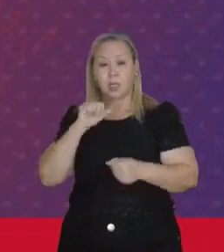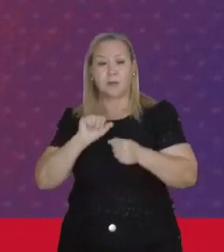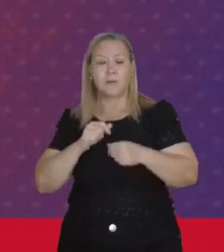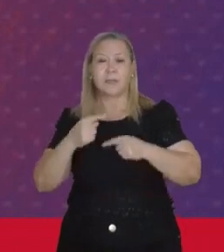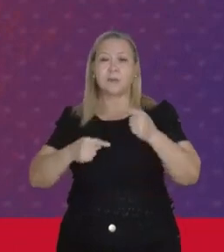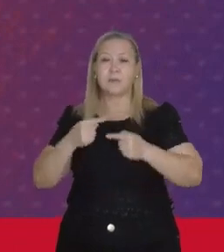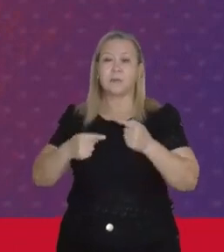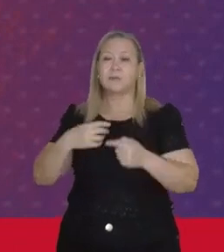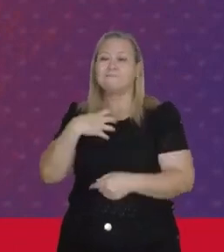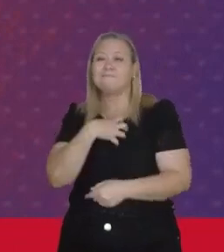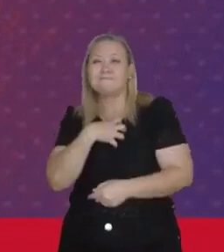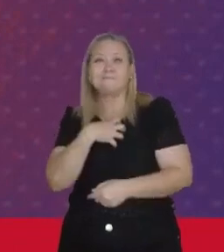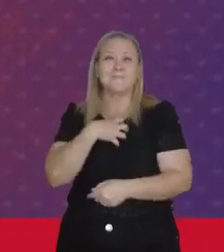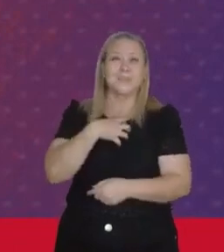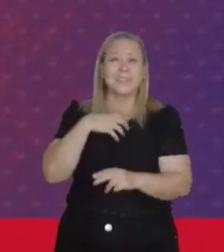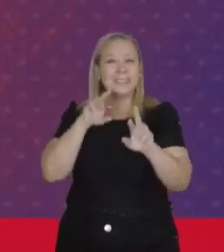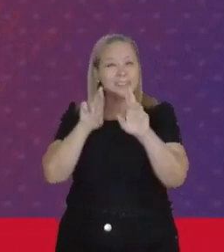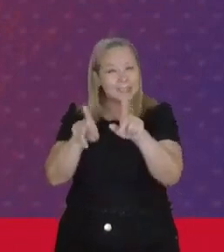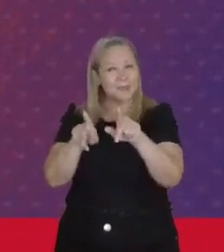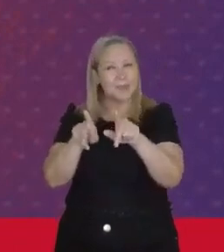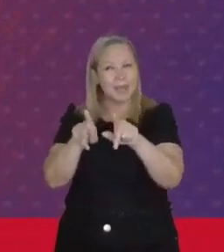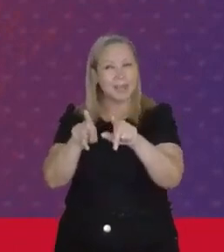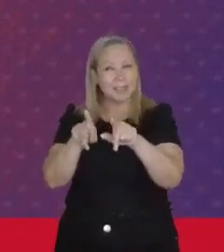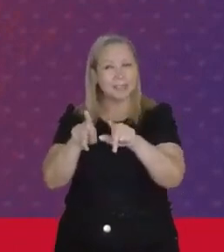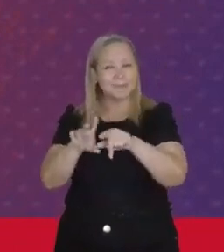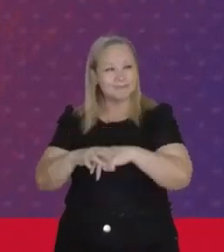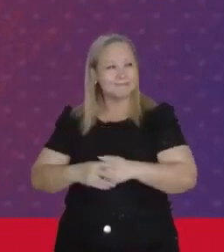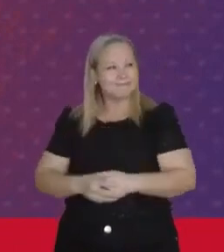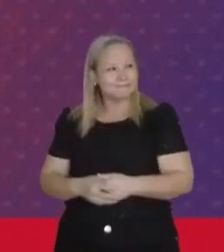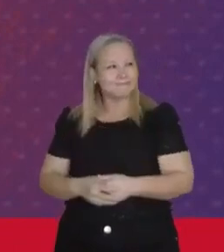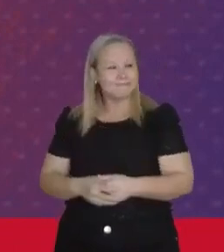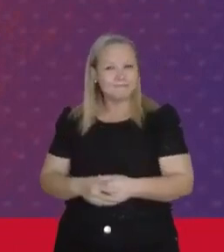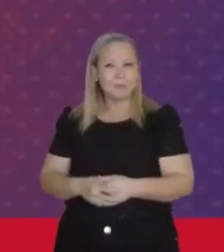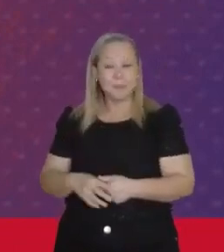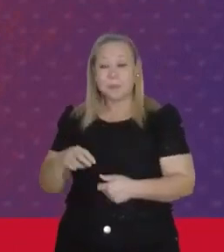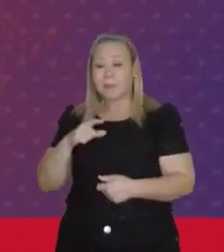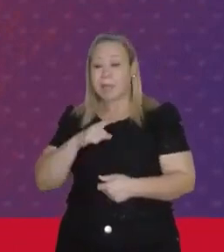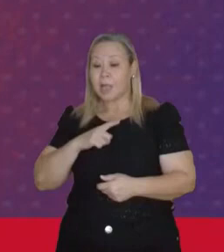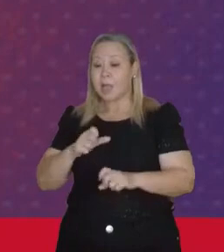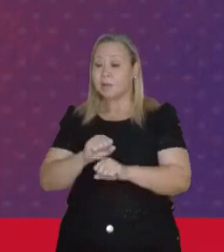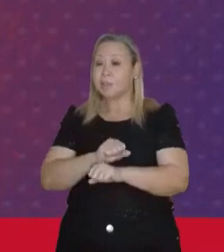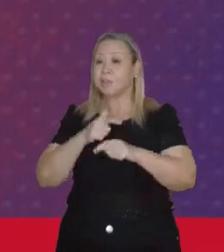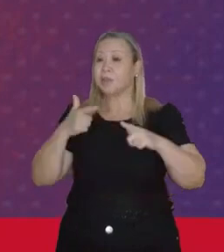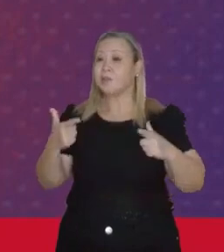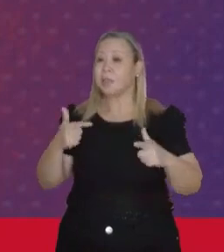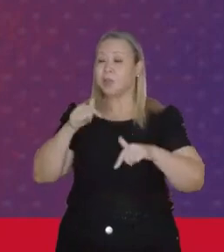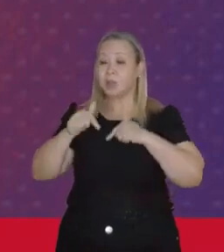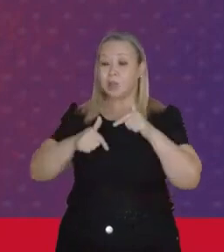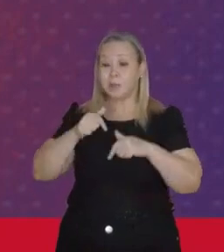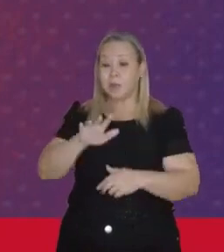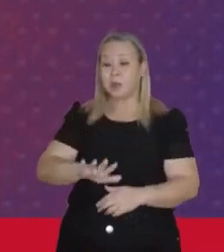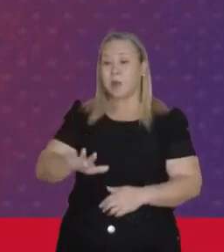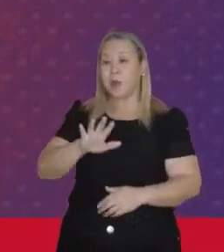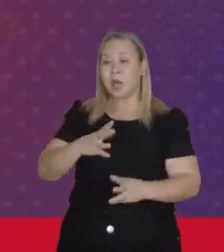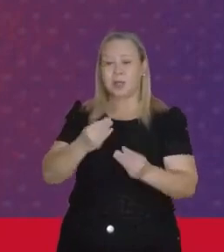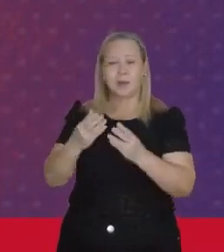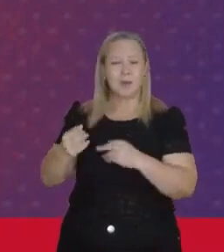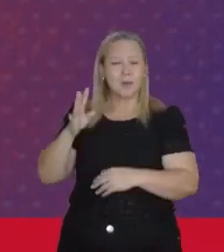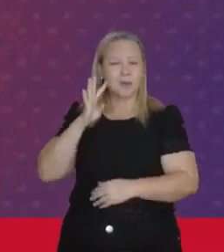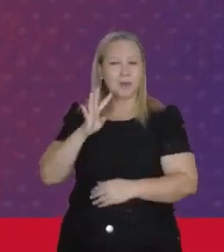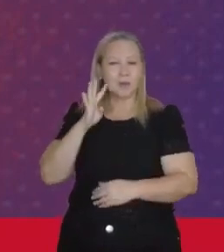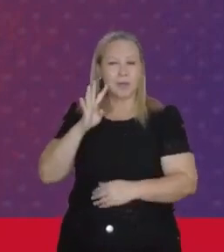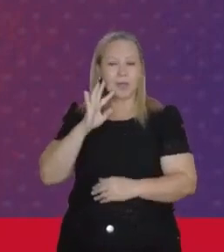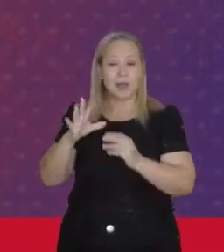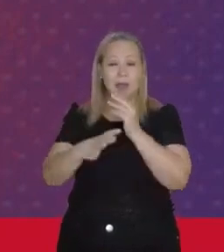política, com a nossa forma diferente, né. Eu tive a sorte, né, de trabalhar com uma área muito bacana, que é a